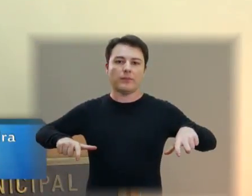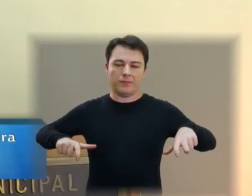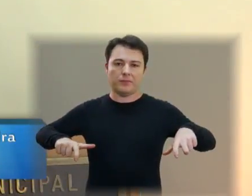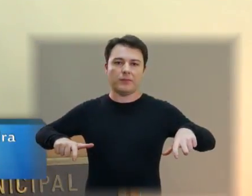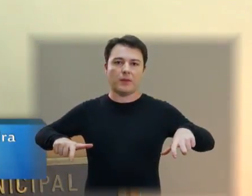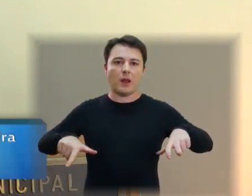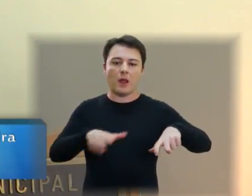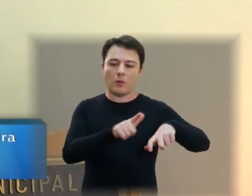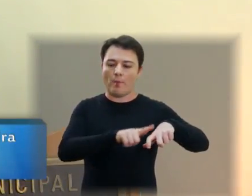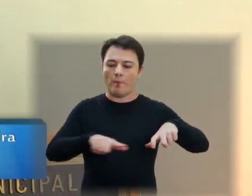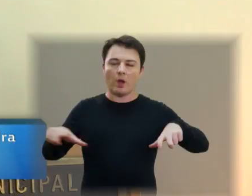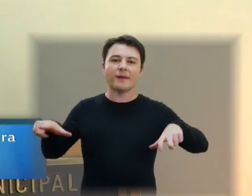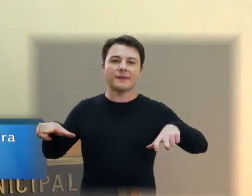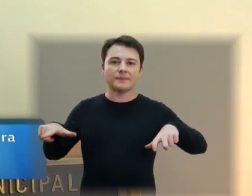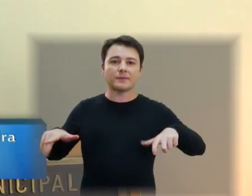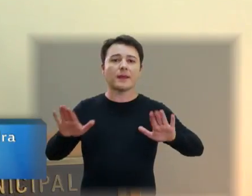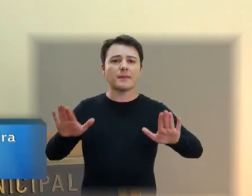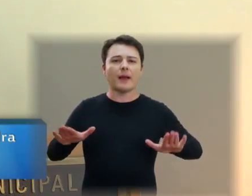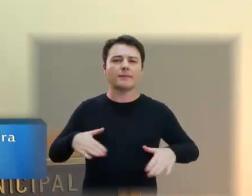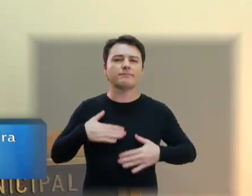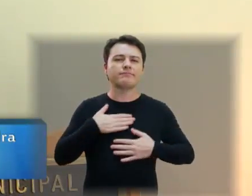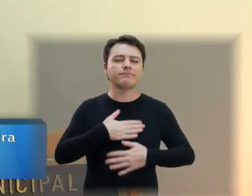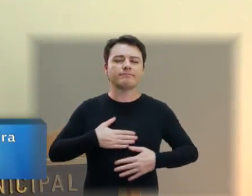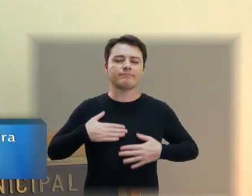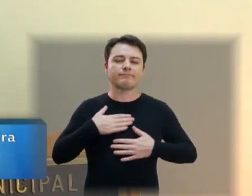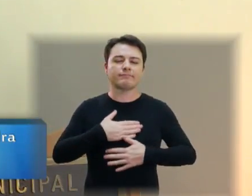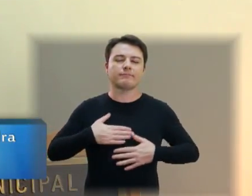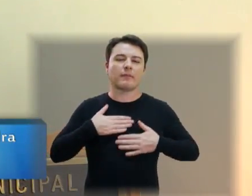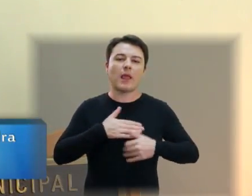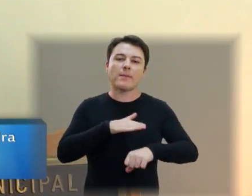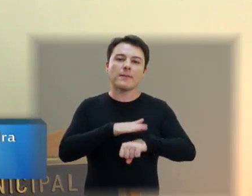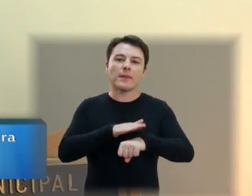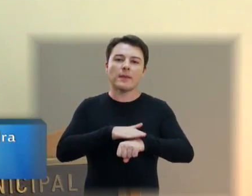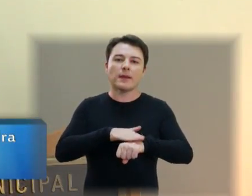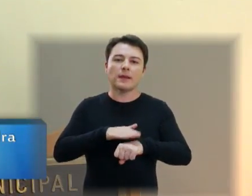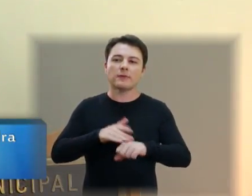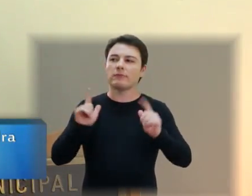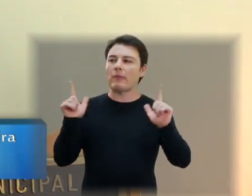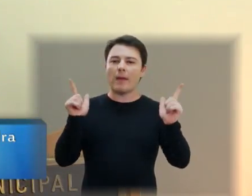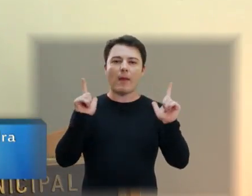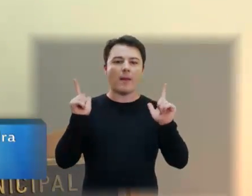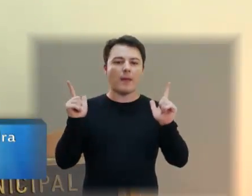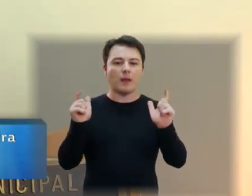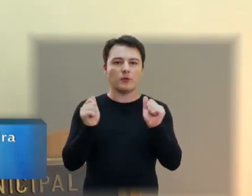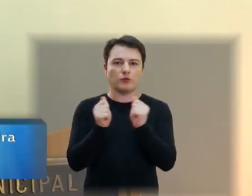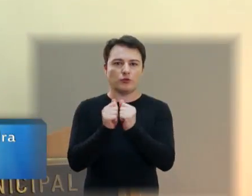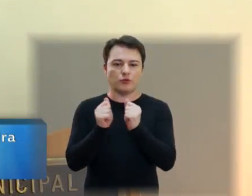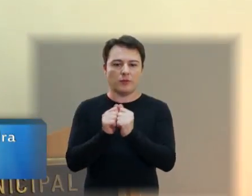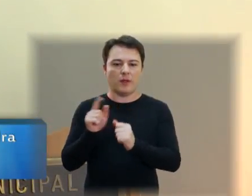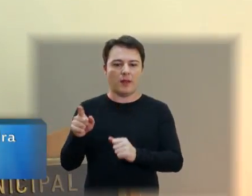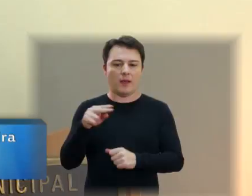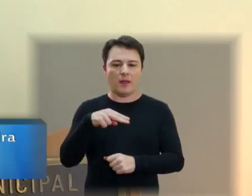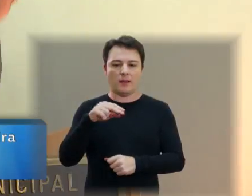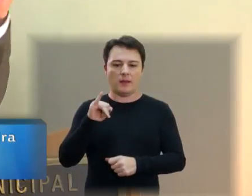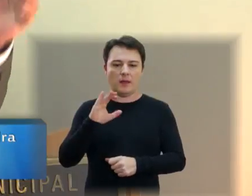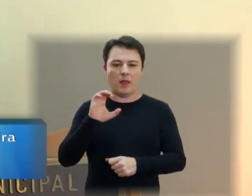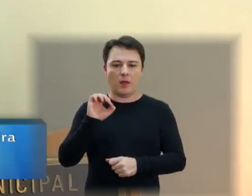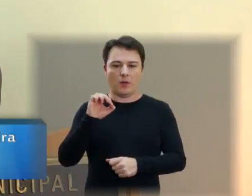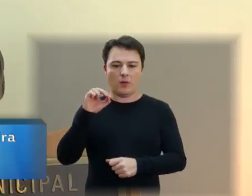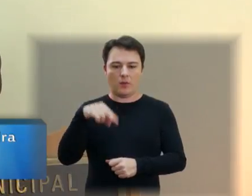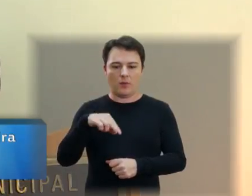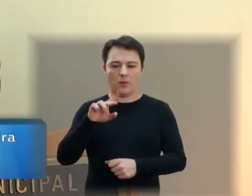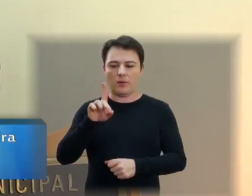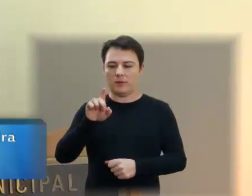Mas como era prazeroso os momentos de descontração ao lado de Nicondinha.